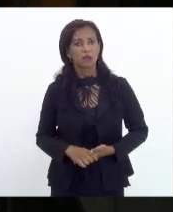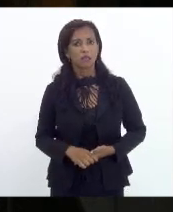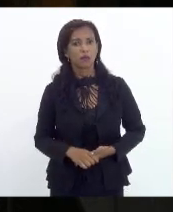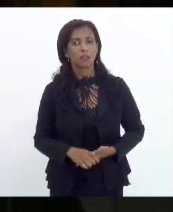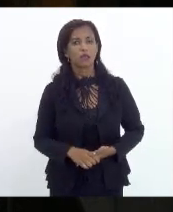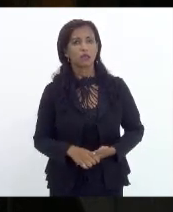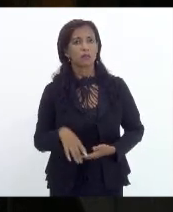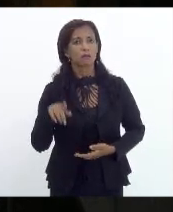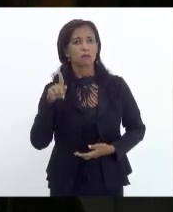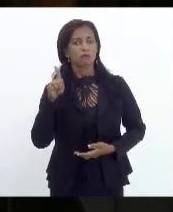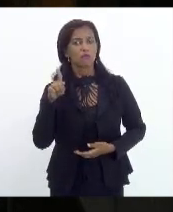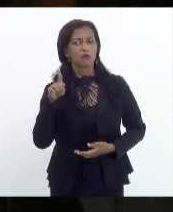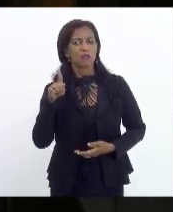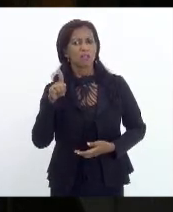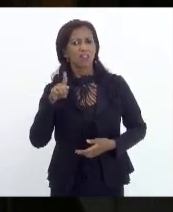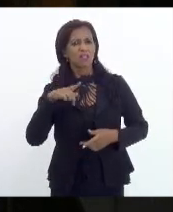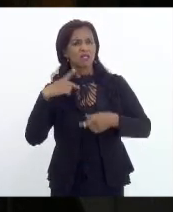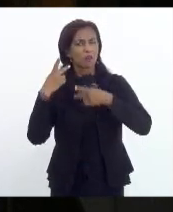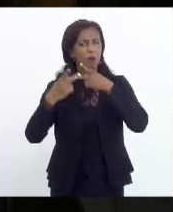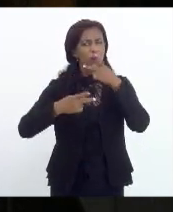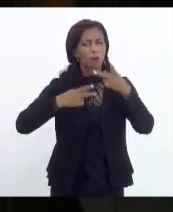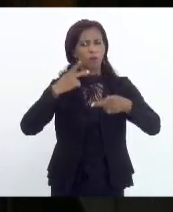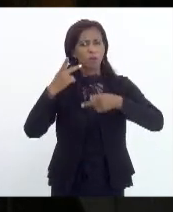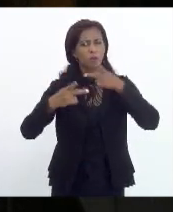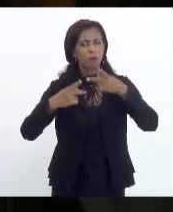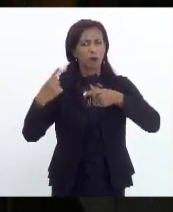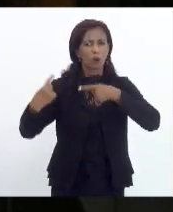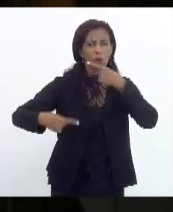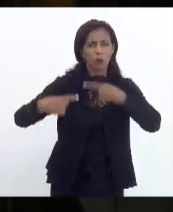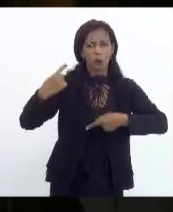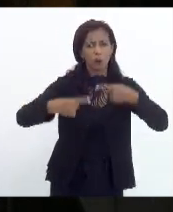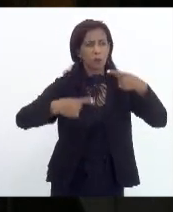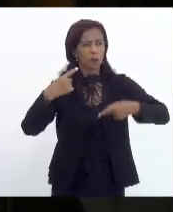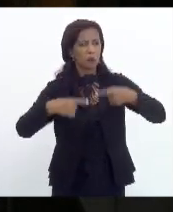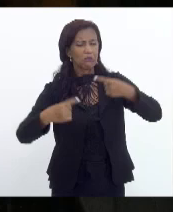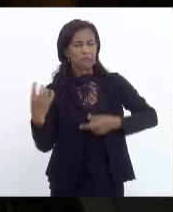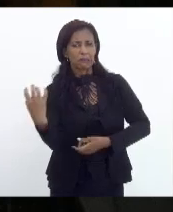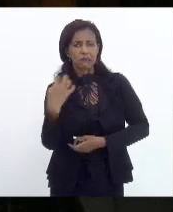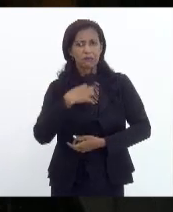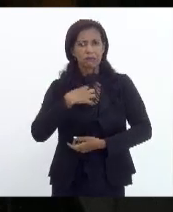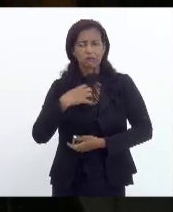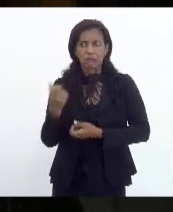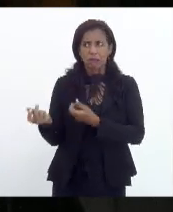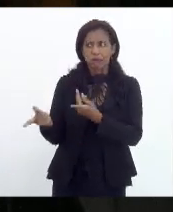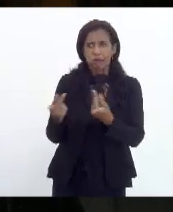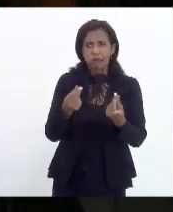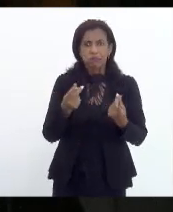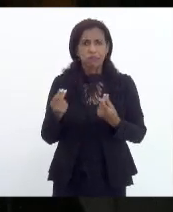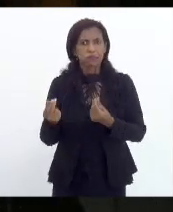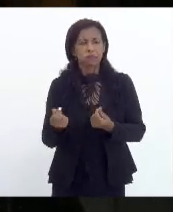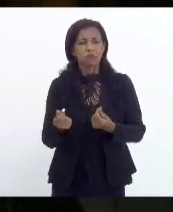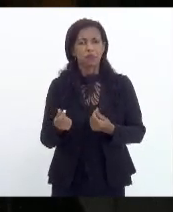o que essa dicotomia essa disputa sem sentido levou